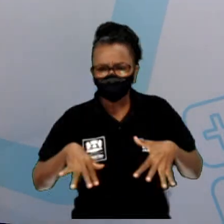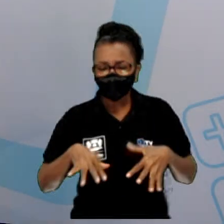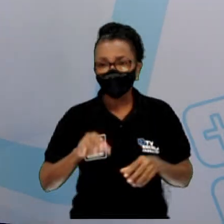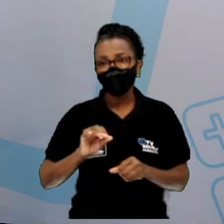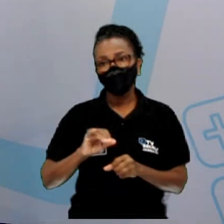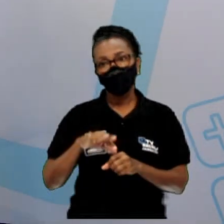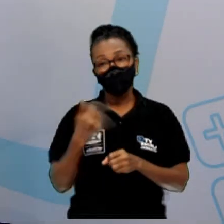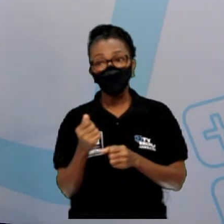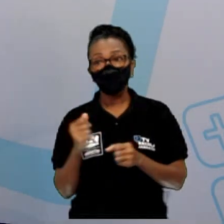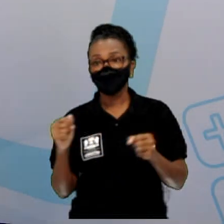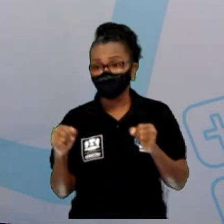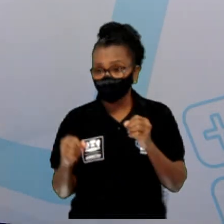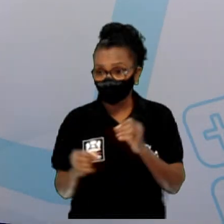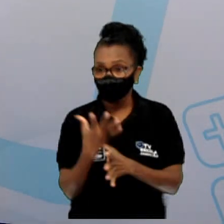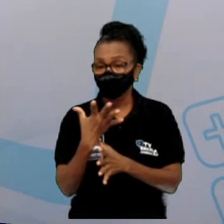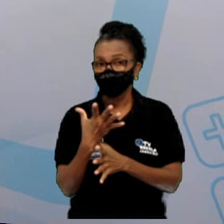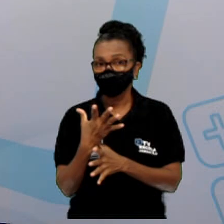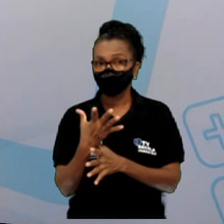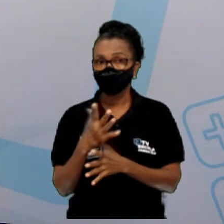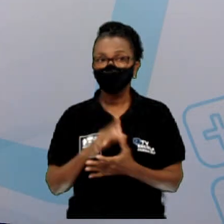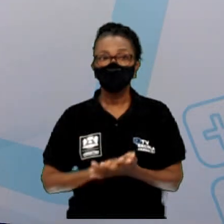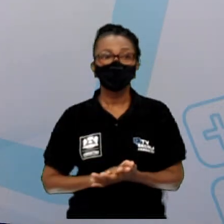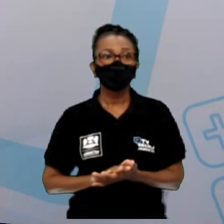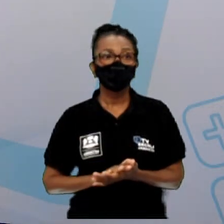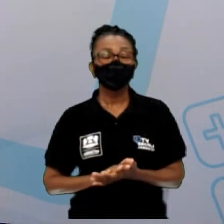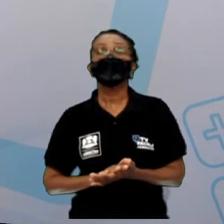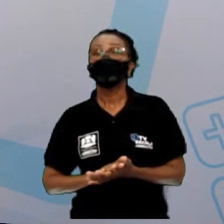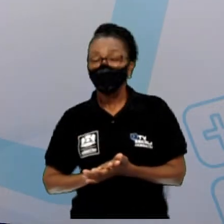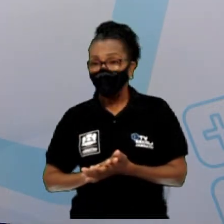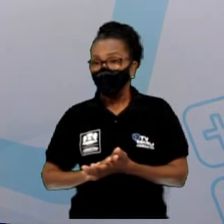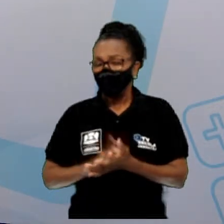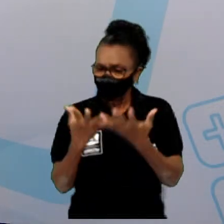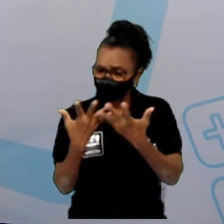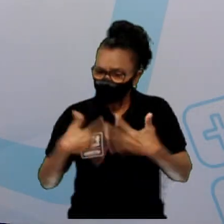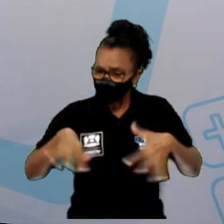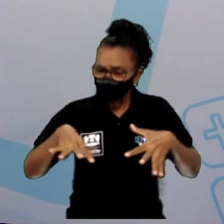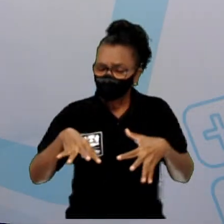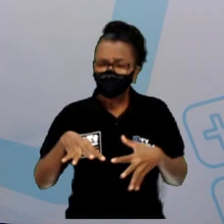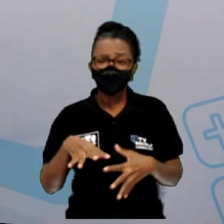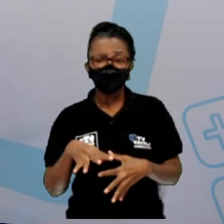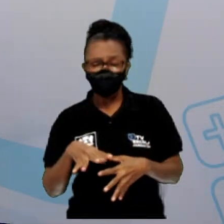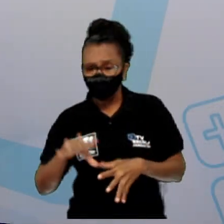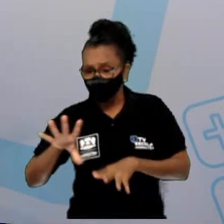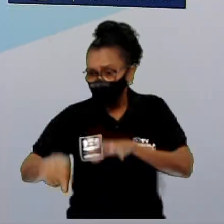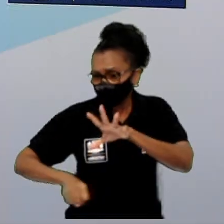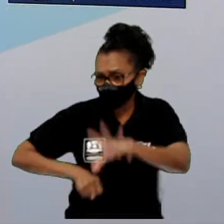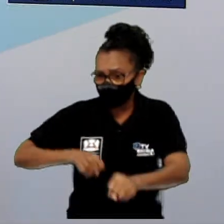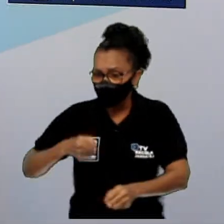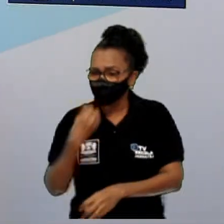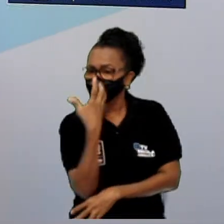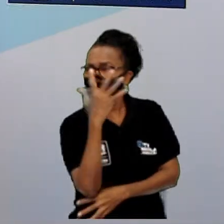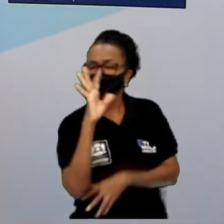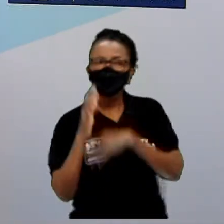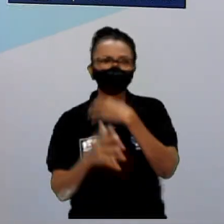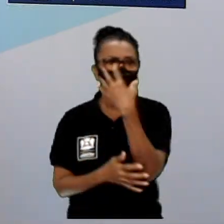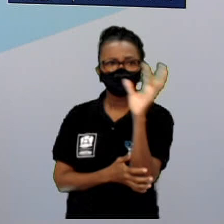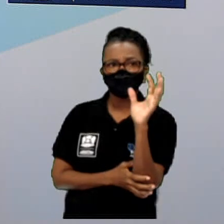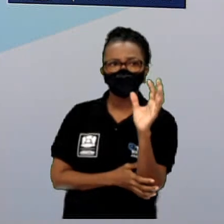Os materiais naturais são aqueles extraídos da natureza, como é o exemplo do petróleo, da